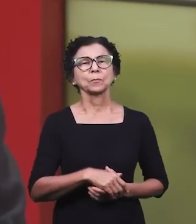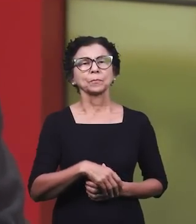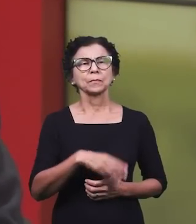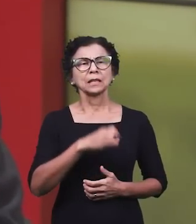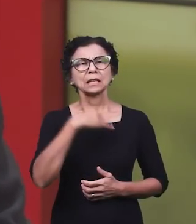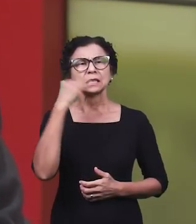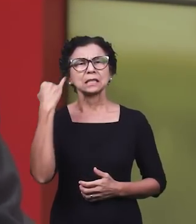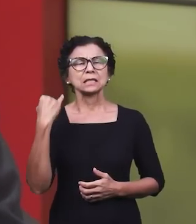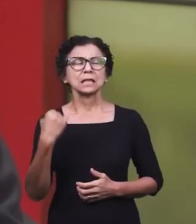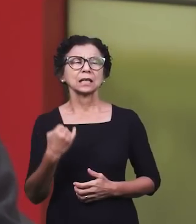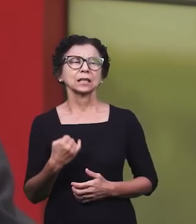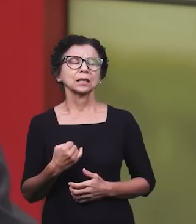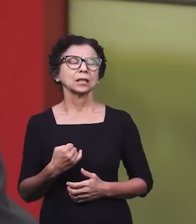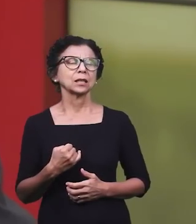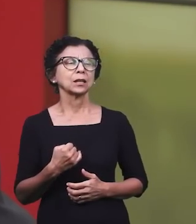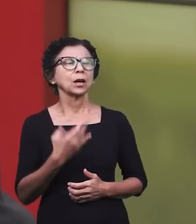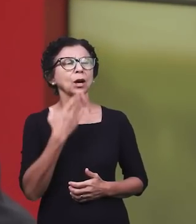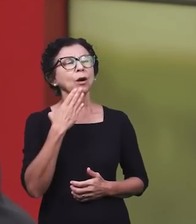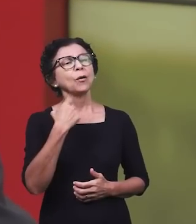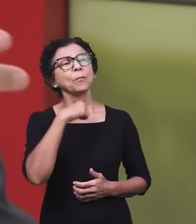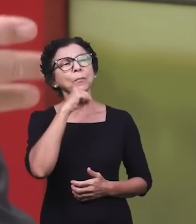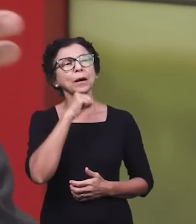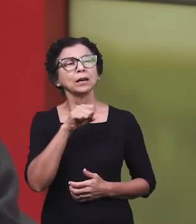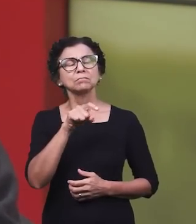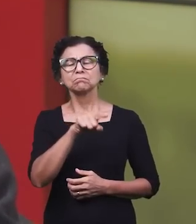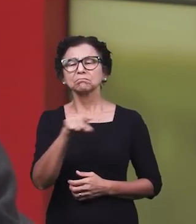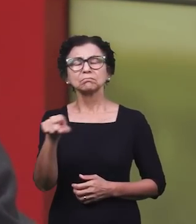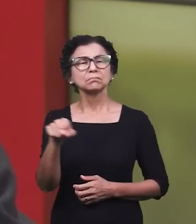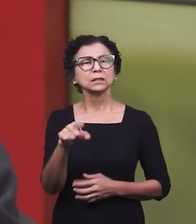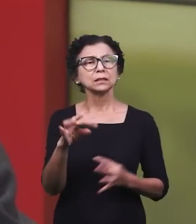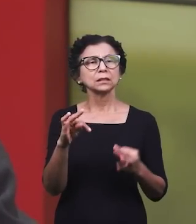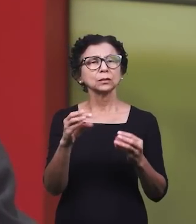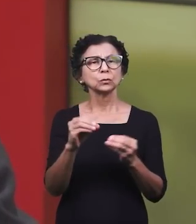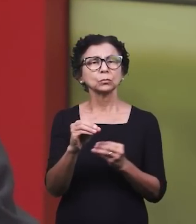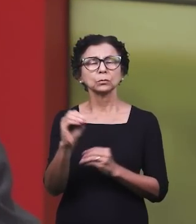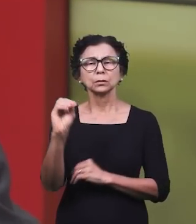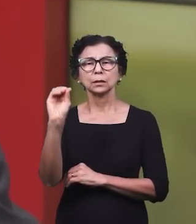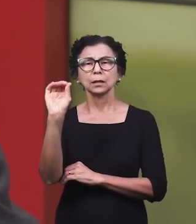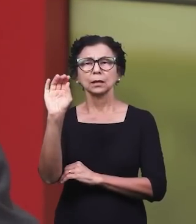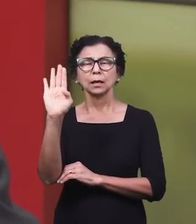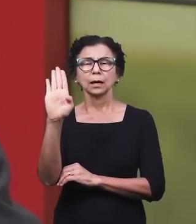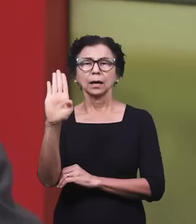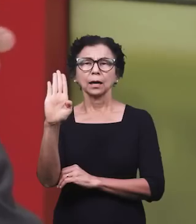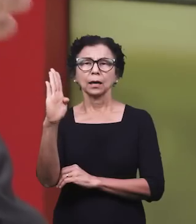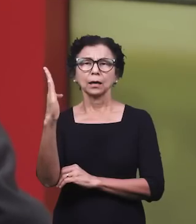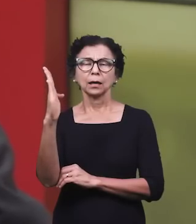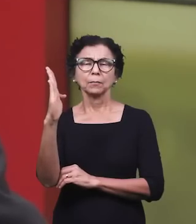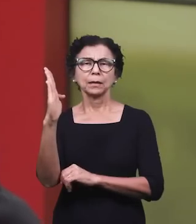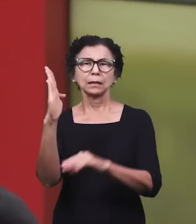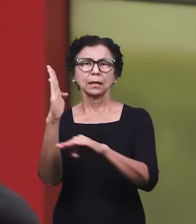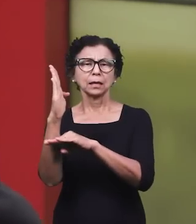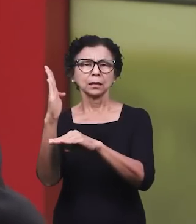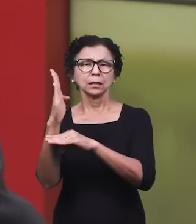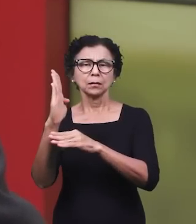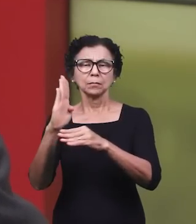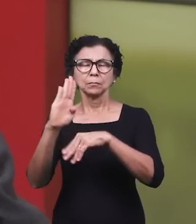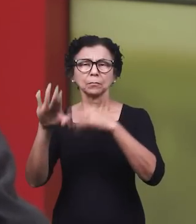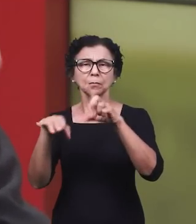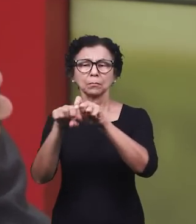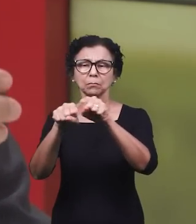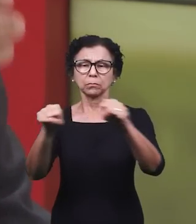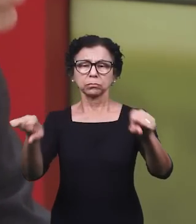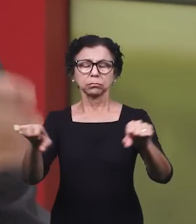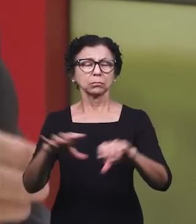está a lenha, está o fogo, onde está o cordeiro? Então ele conhecia, né? Ele conhecia. Só haveria culto, vamos trazer para nós, só